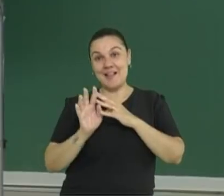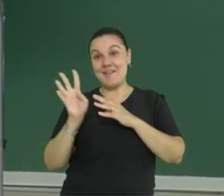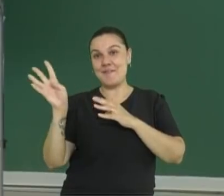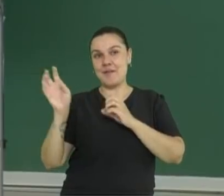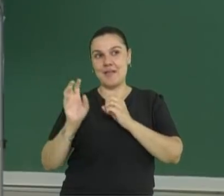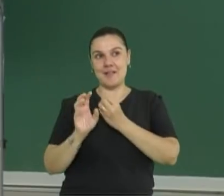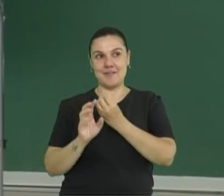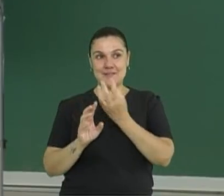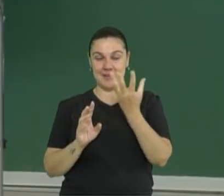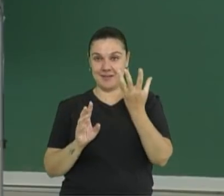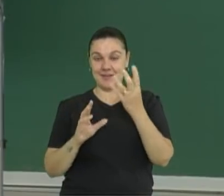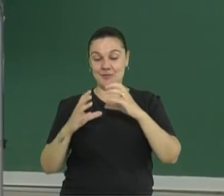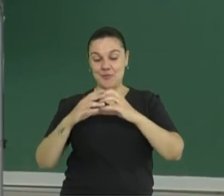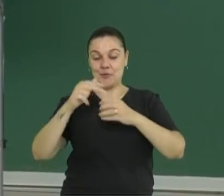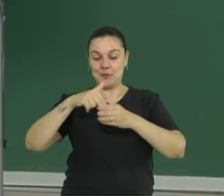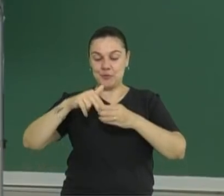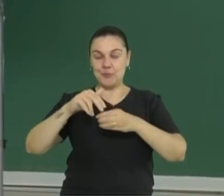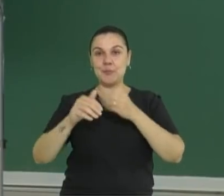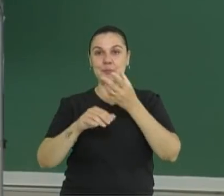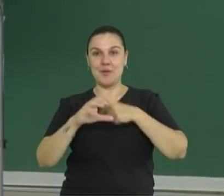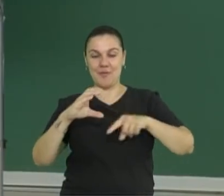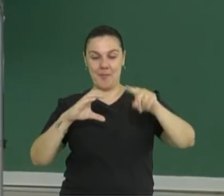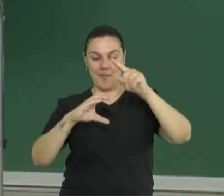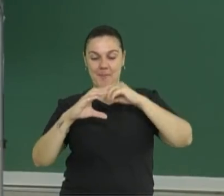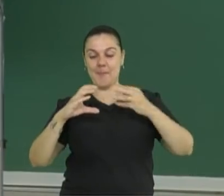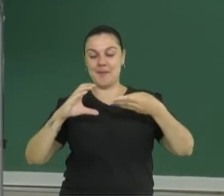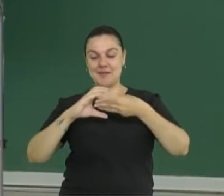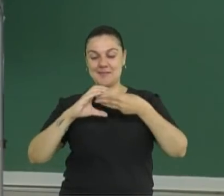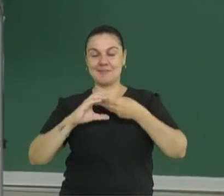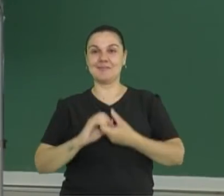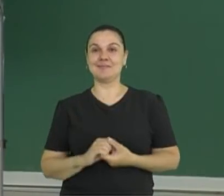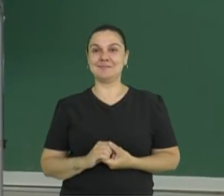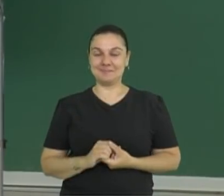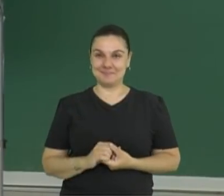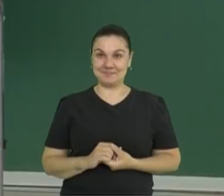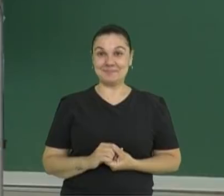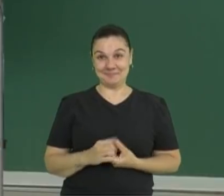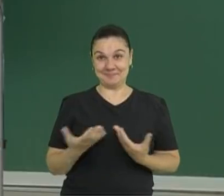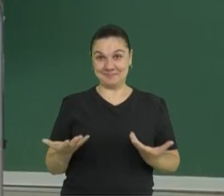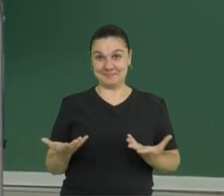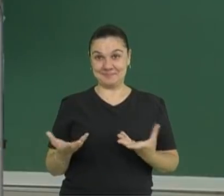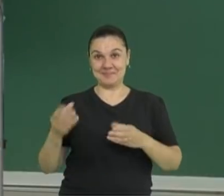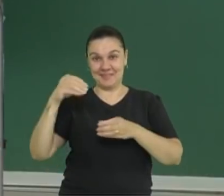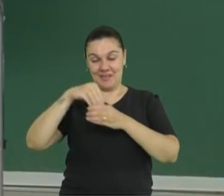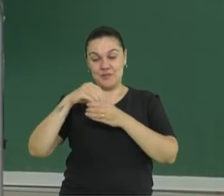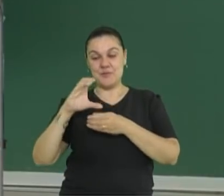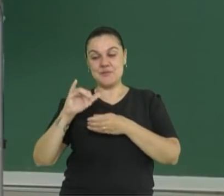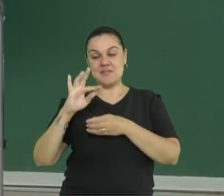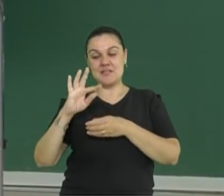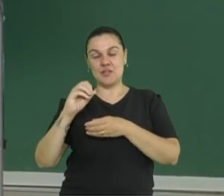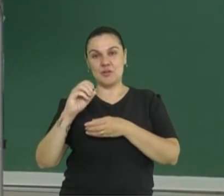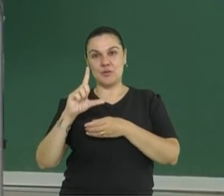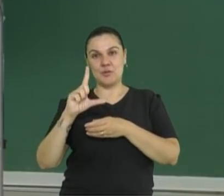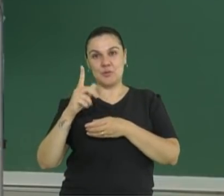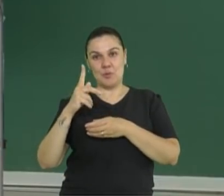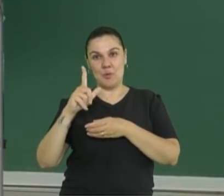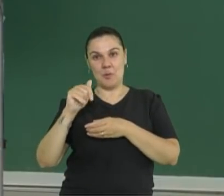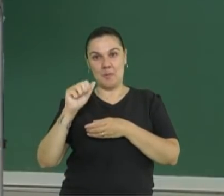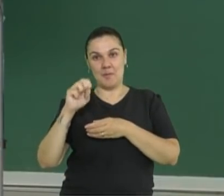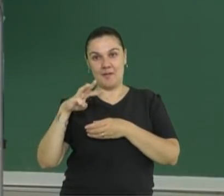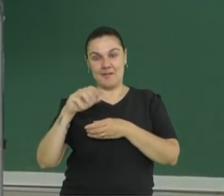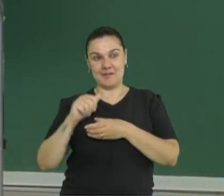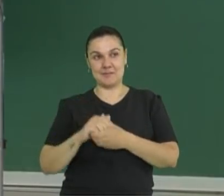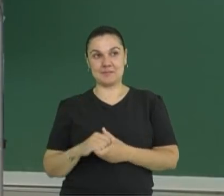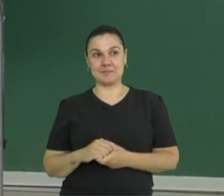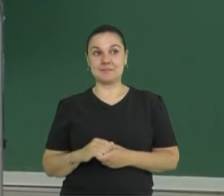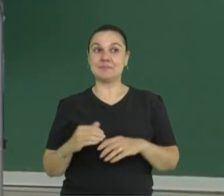ou seja, ele sai do núcleo e vai para a célula como um todo, no citoplasma, ou aderido ou preso no